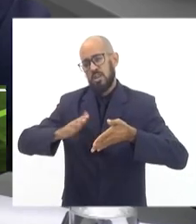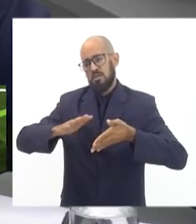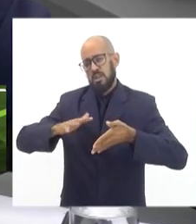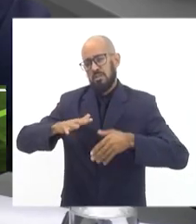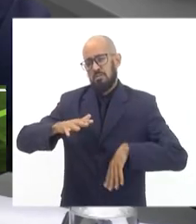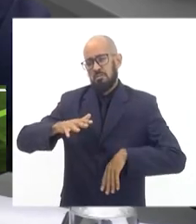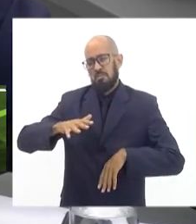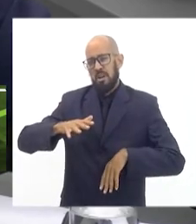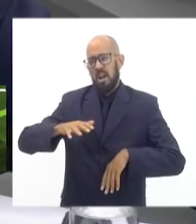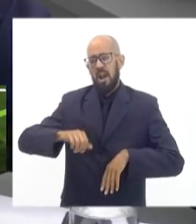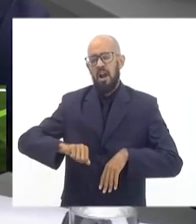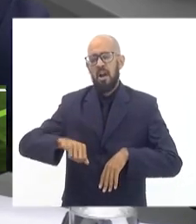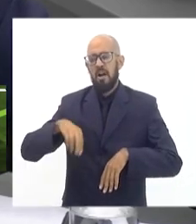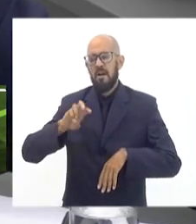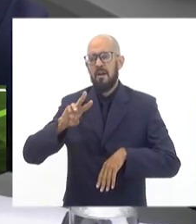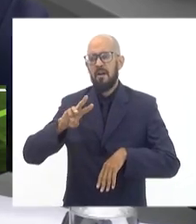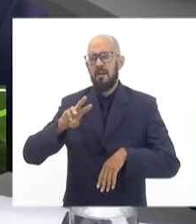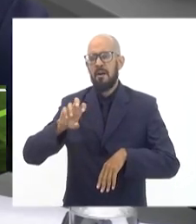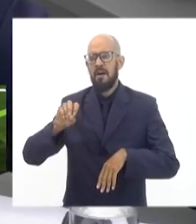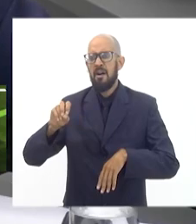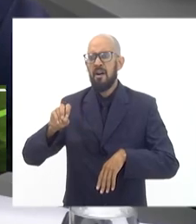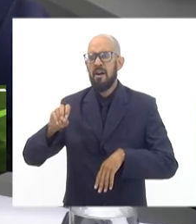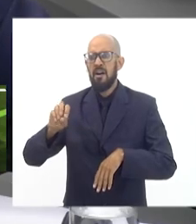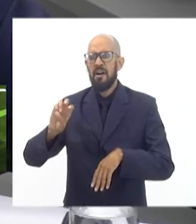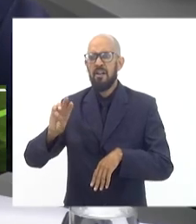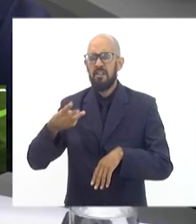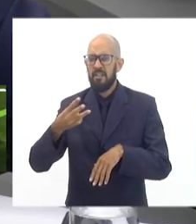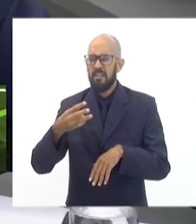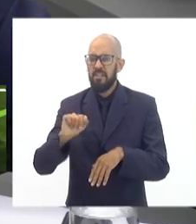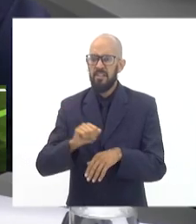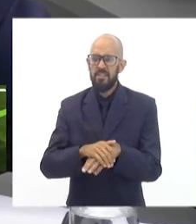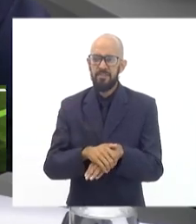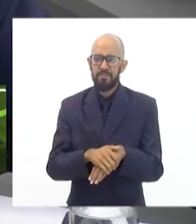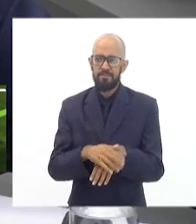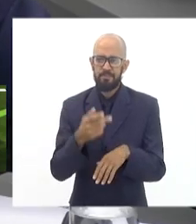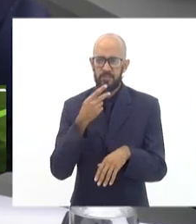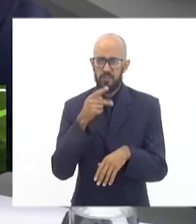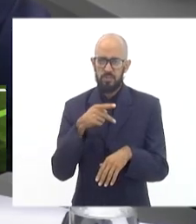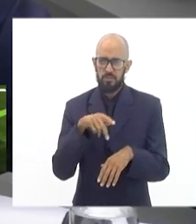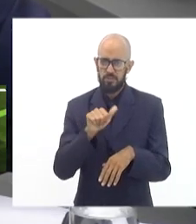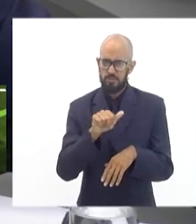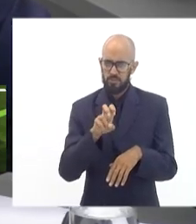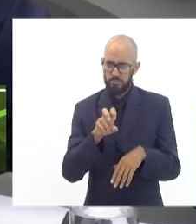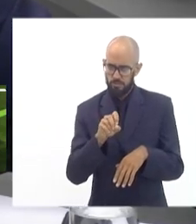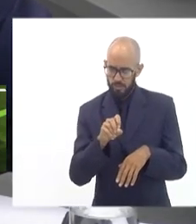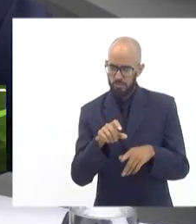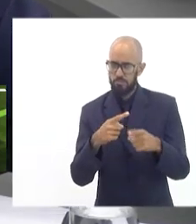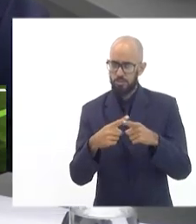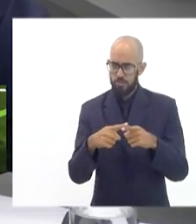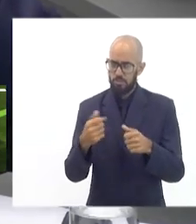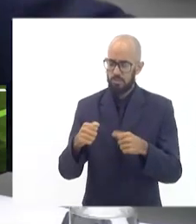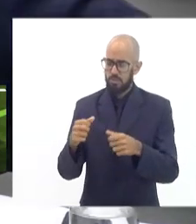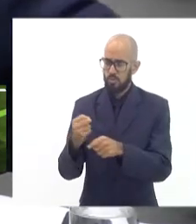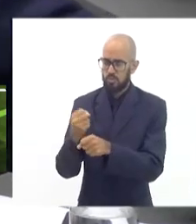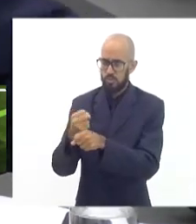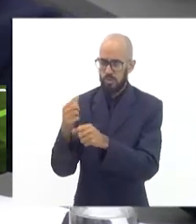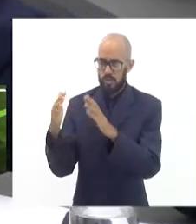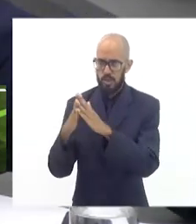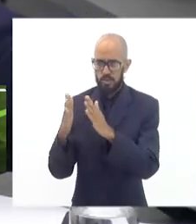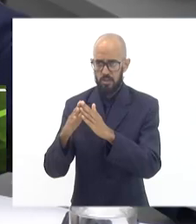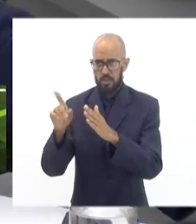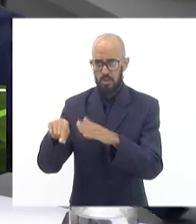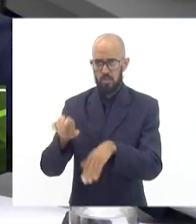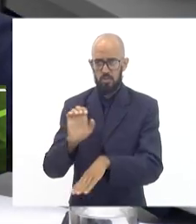o estado vai passar de uns 300 melhores nós estamos falando de emergência 850 construir casa e fim o estado